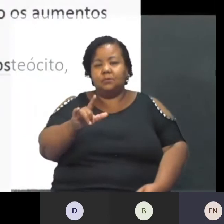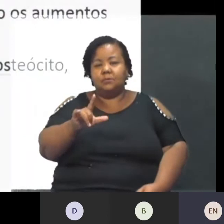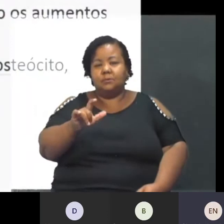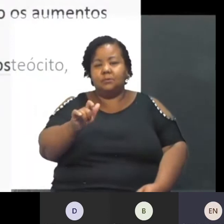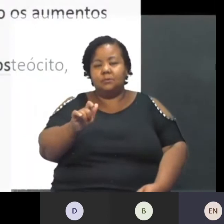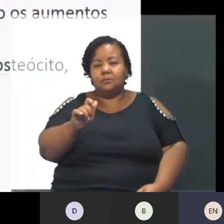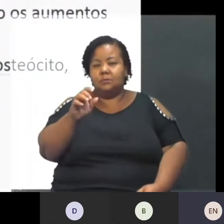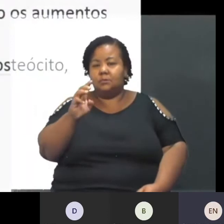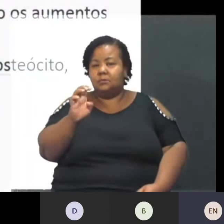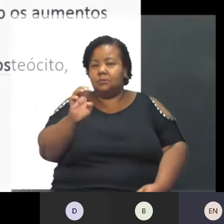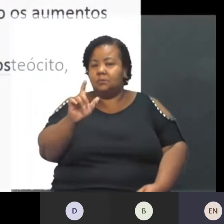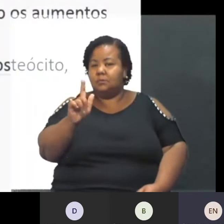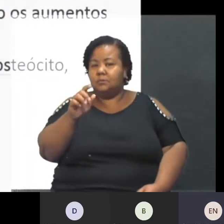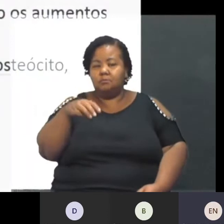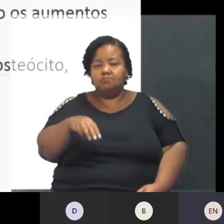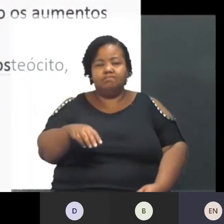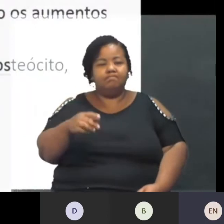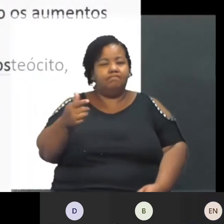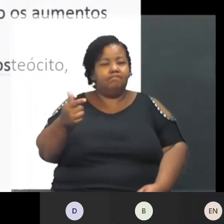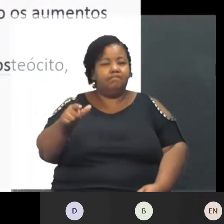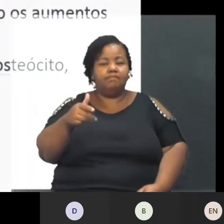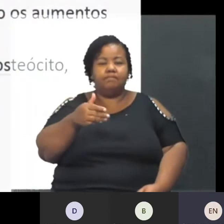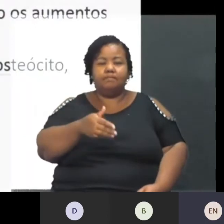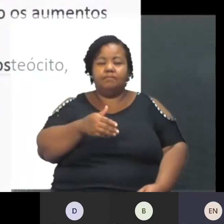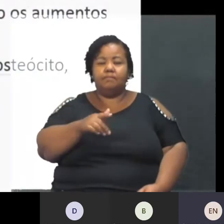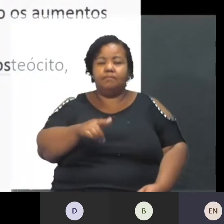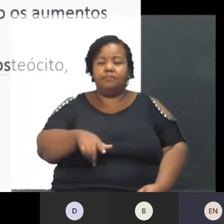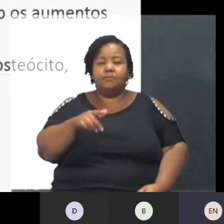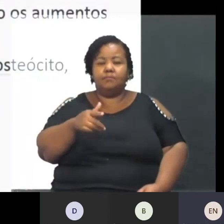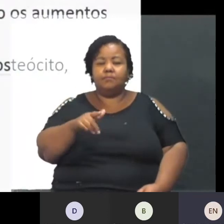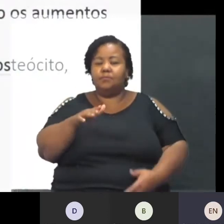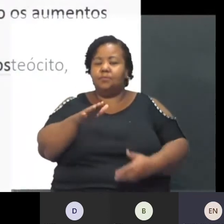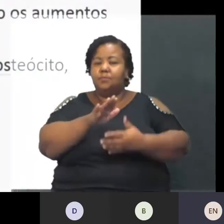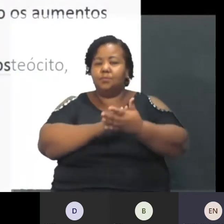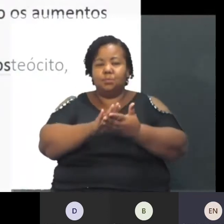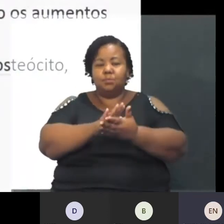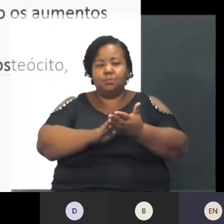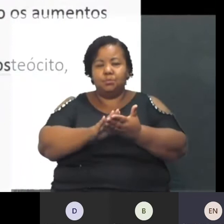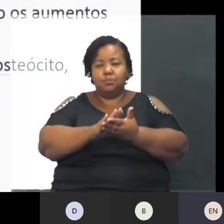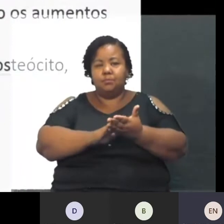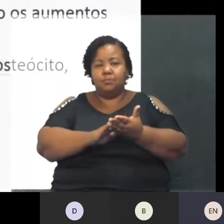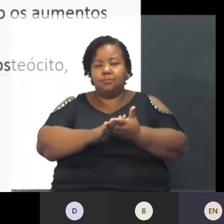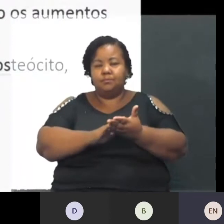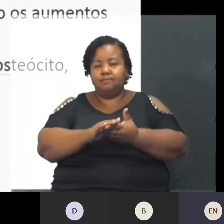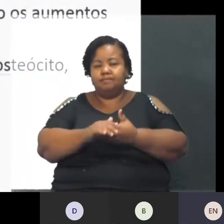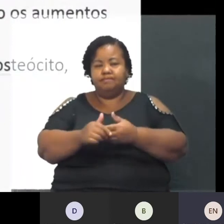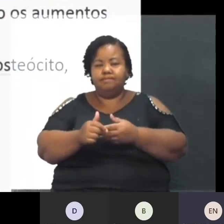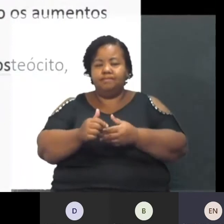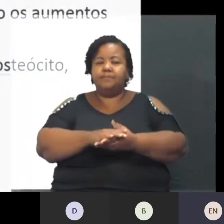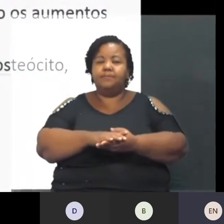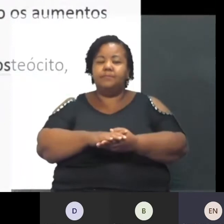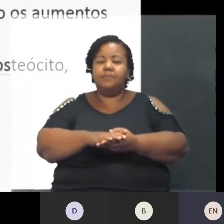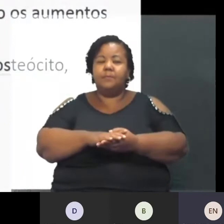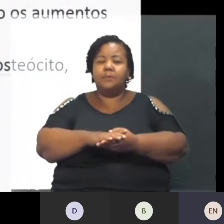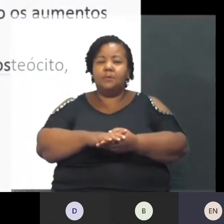ossificação intramembranosa, não temos tecido cartilaginoso originando o tecido